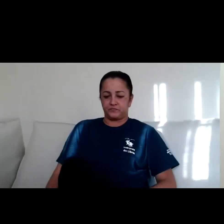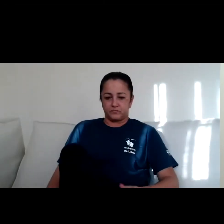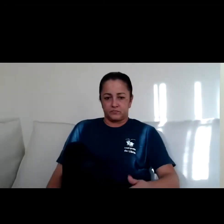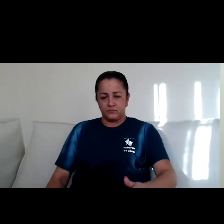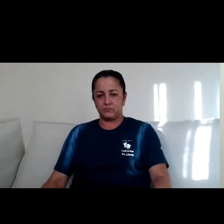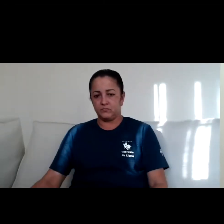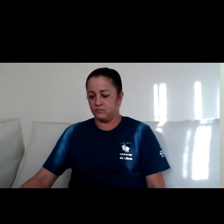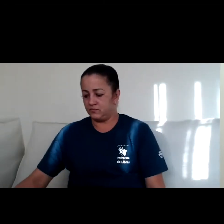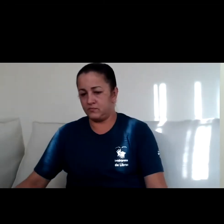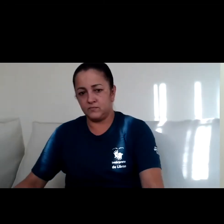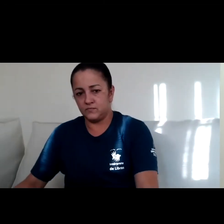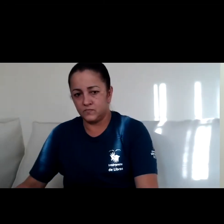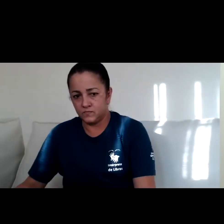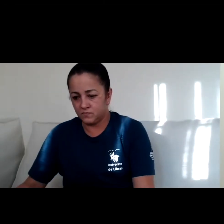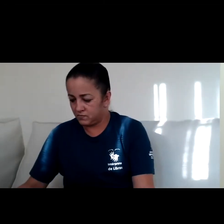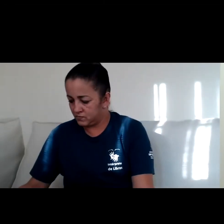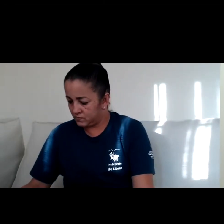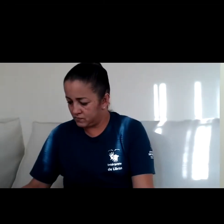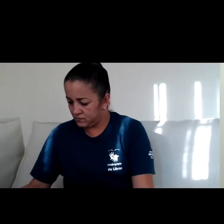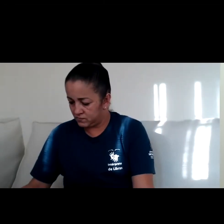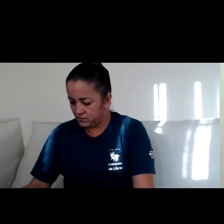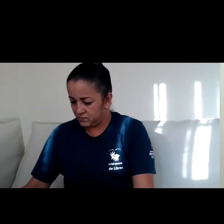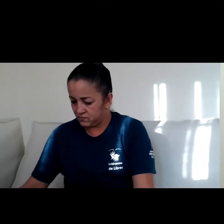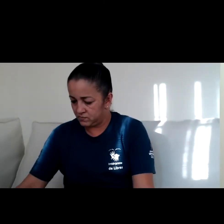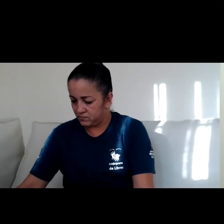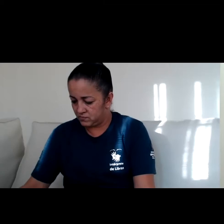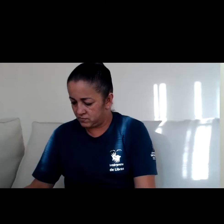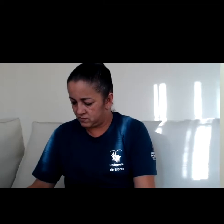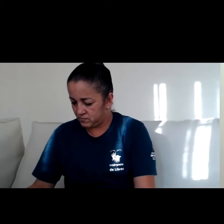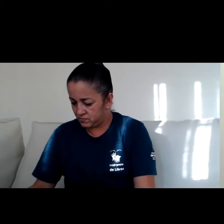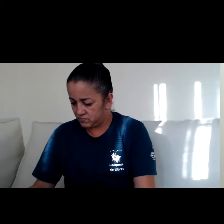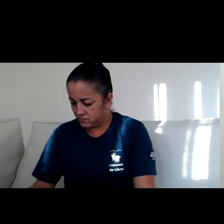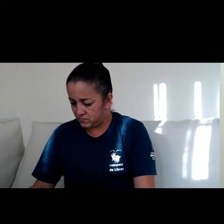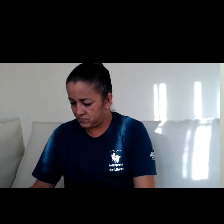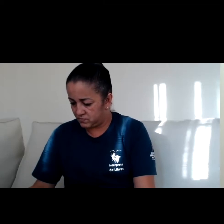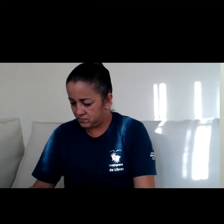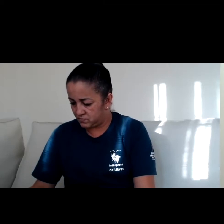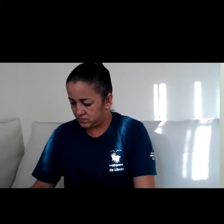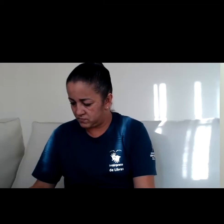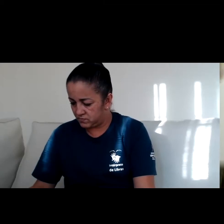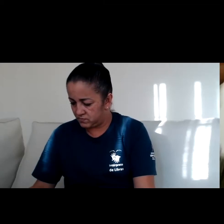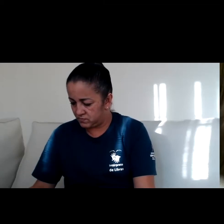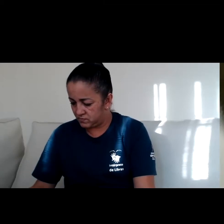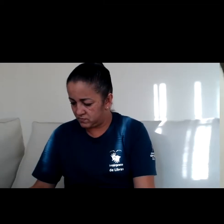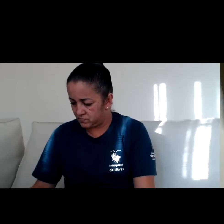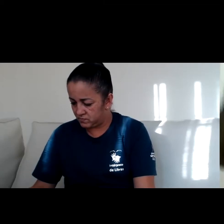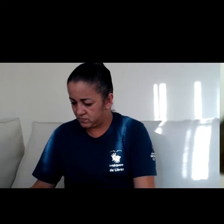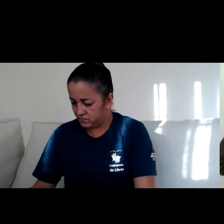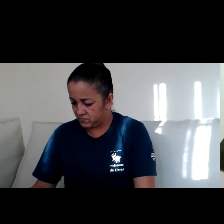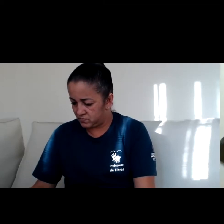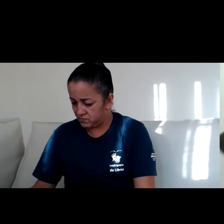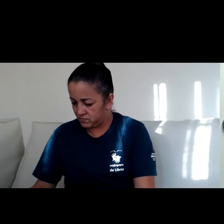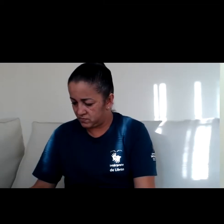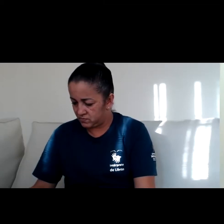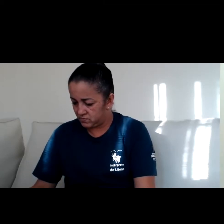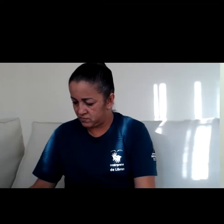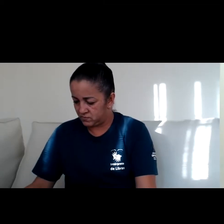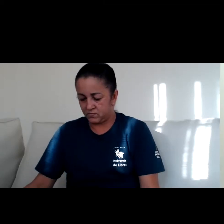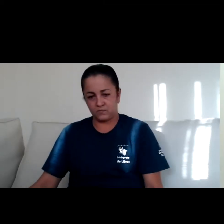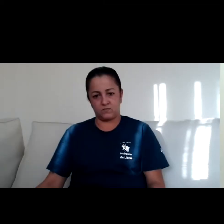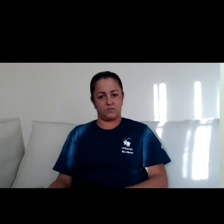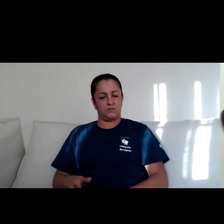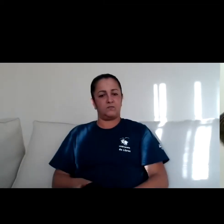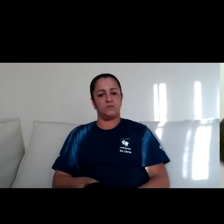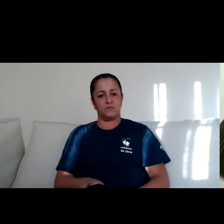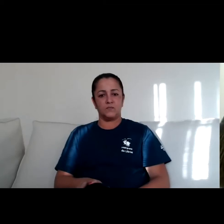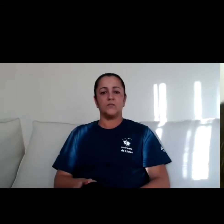tá. Enquanto a Fran não aparece, gente, não vem, porque a gente vai arrumar lá uns ajustes, porque é isso que acontece